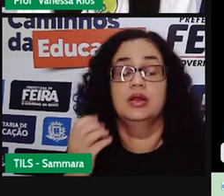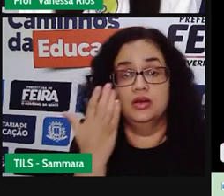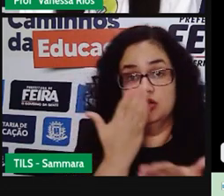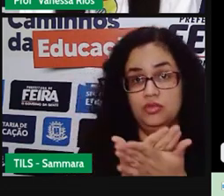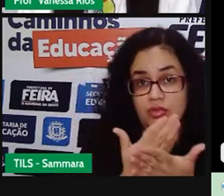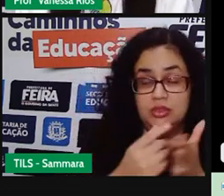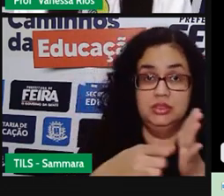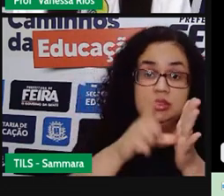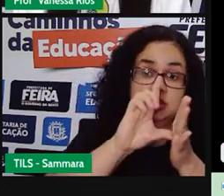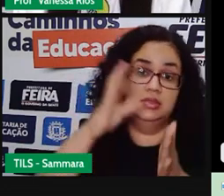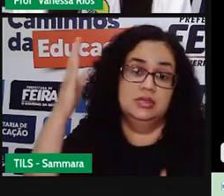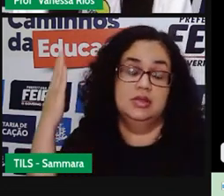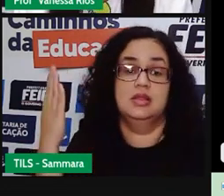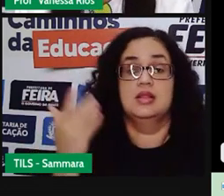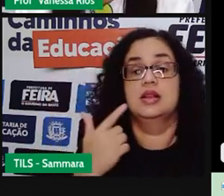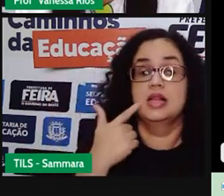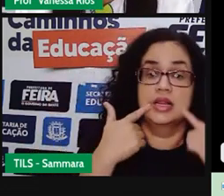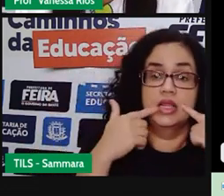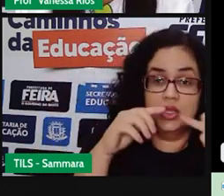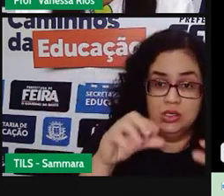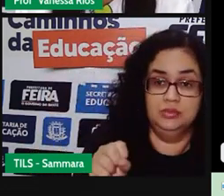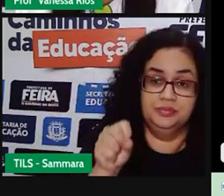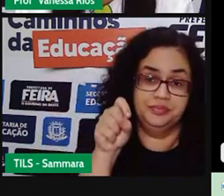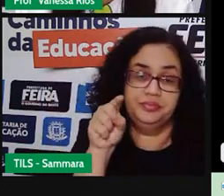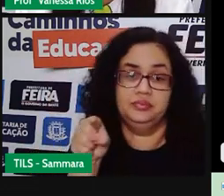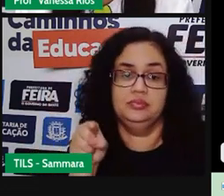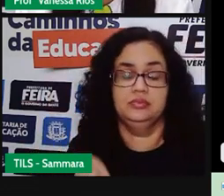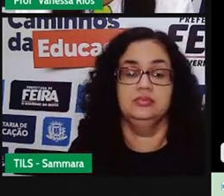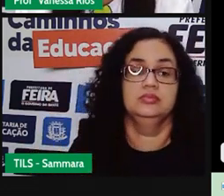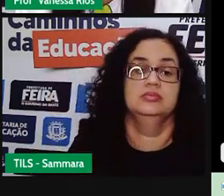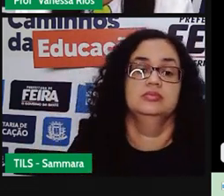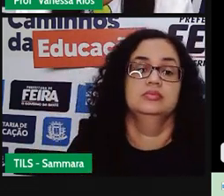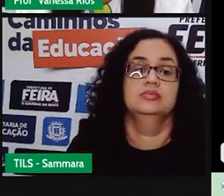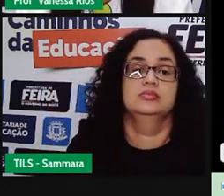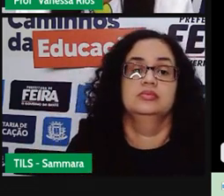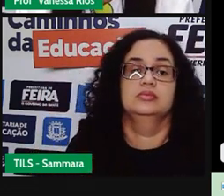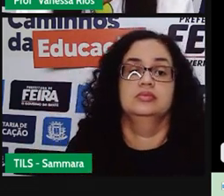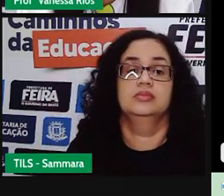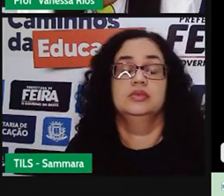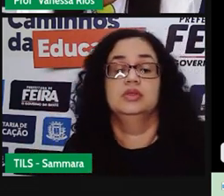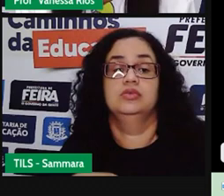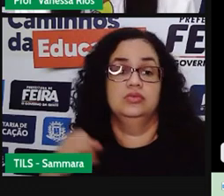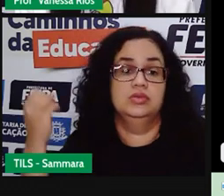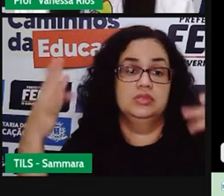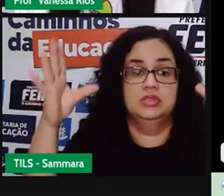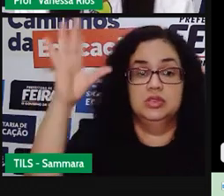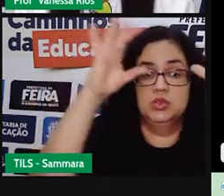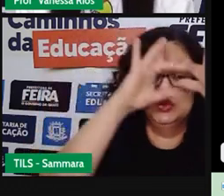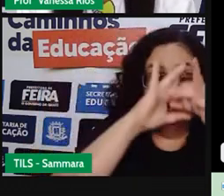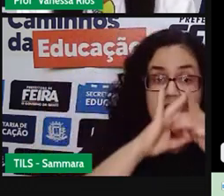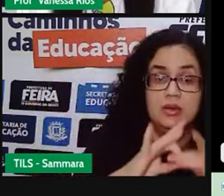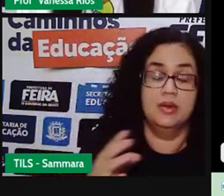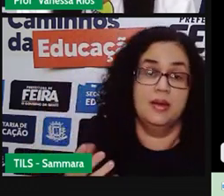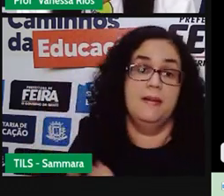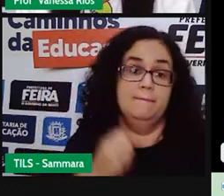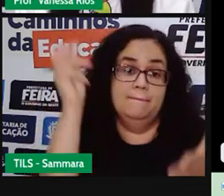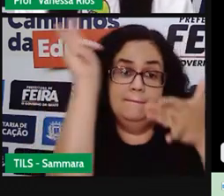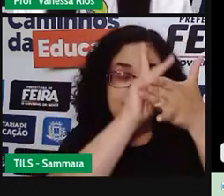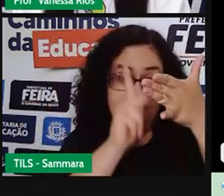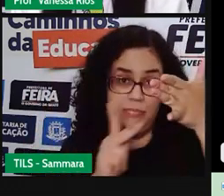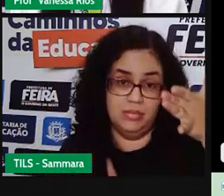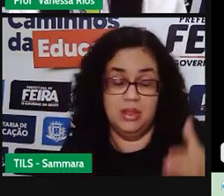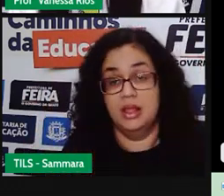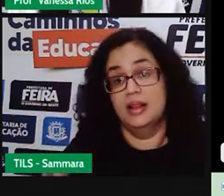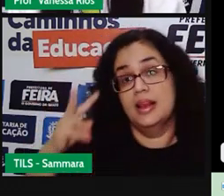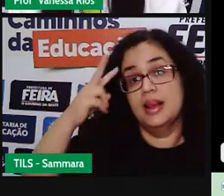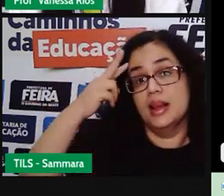e faz a ligação com a linguagem poética. Lembra quando a prof explicou que denotação é quando a linguagem é utilizada em